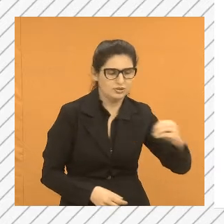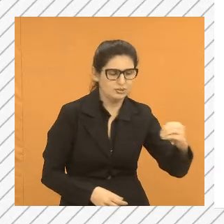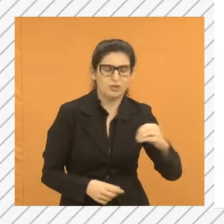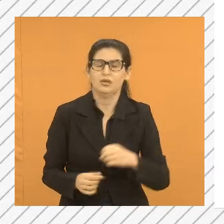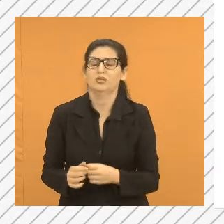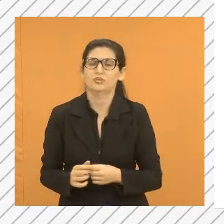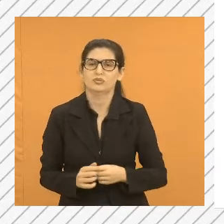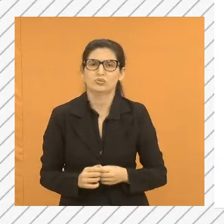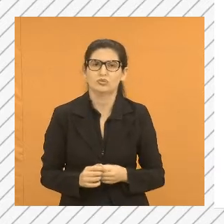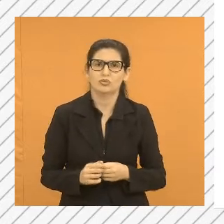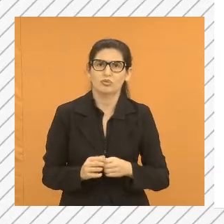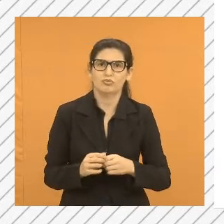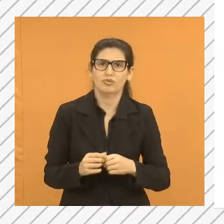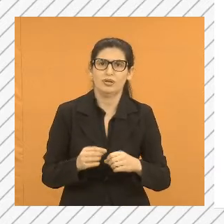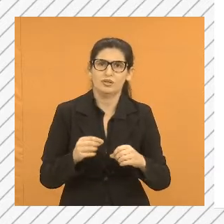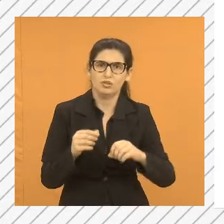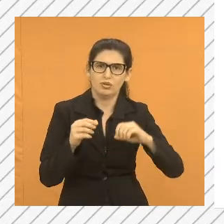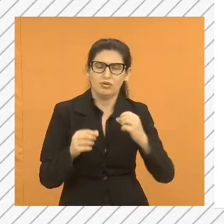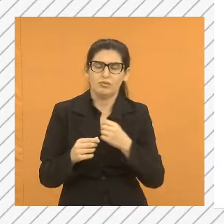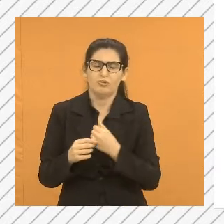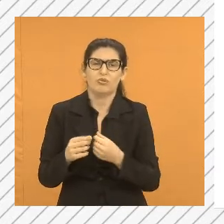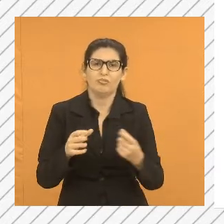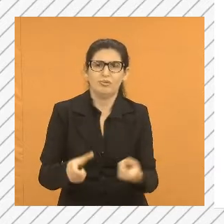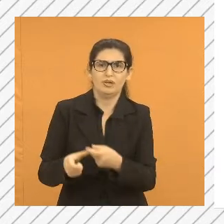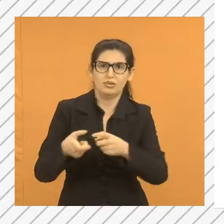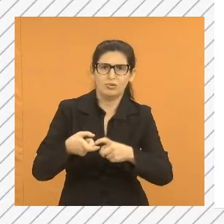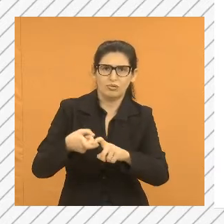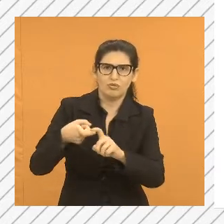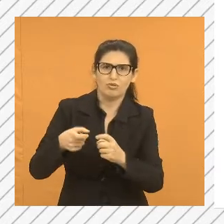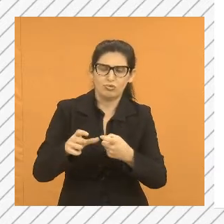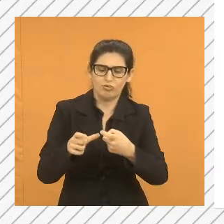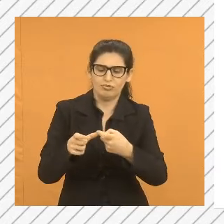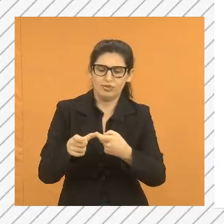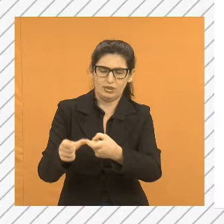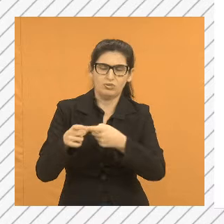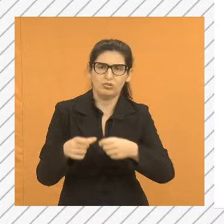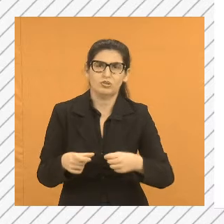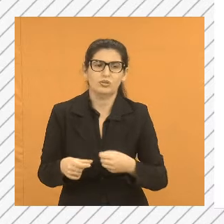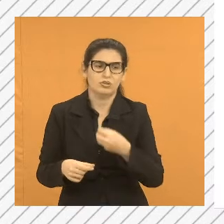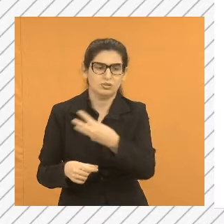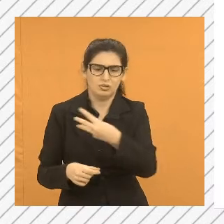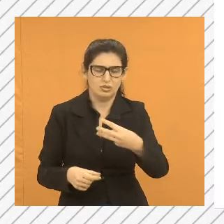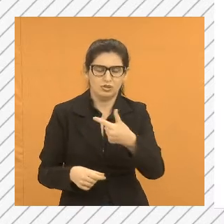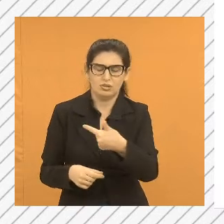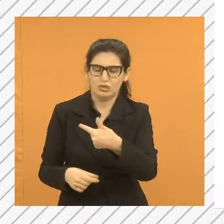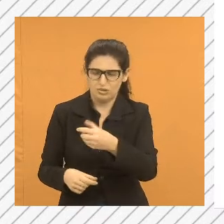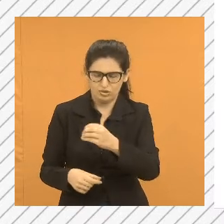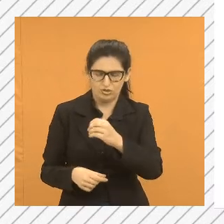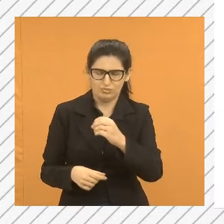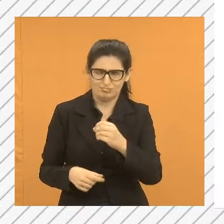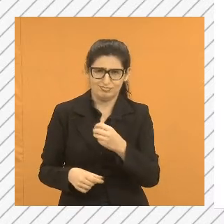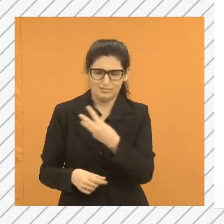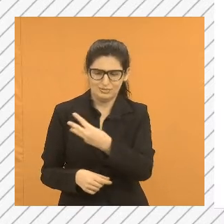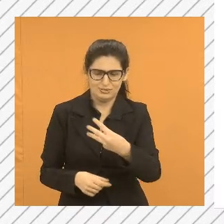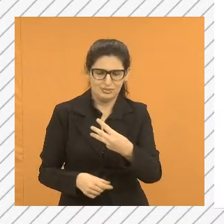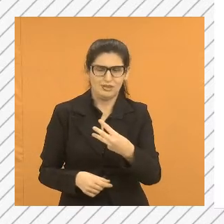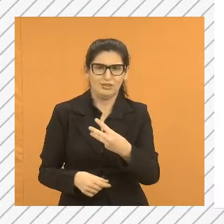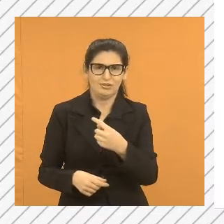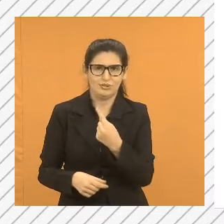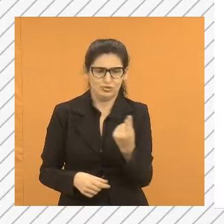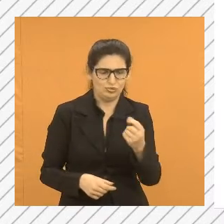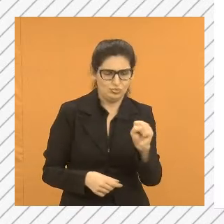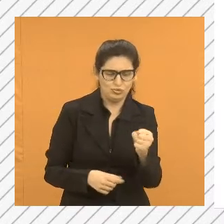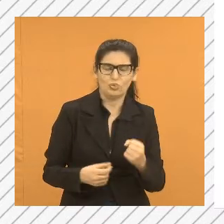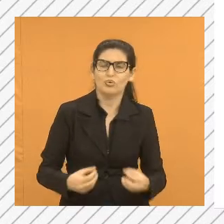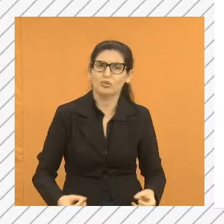Convênios aqui os hospitalares, 25 milhões para 33 em 2018. Material de consumo e distribuição